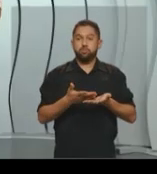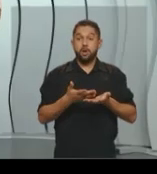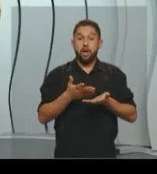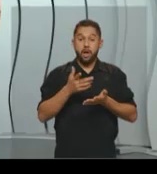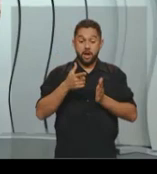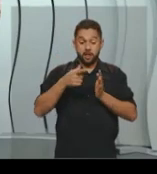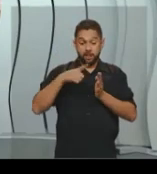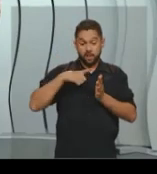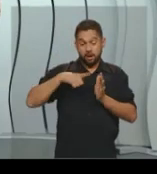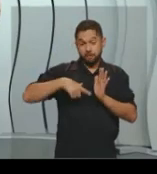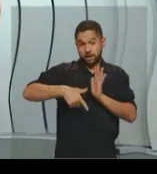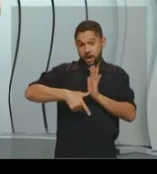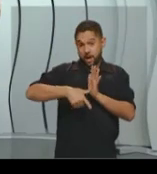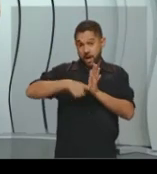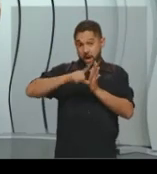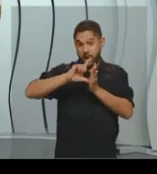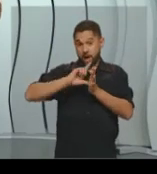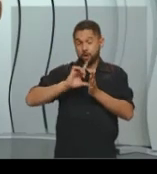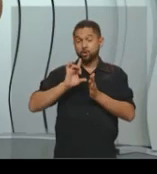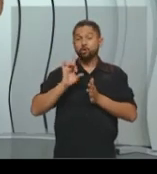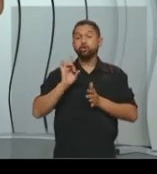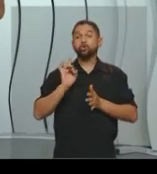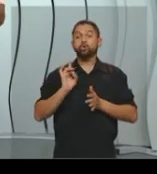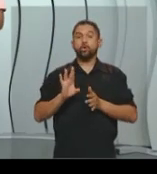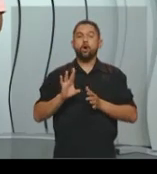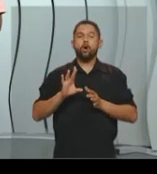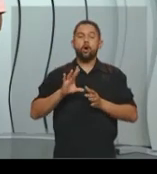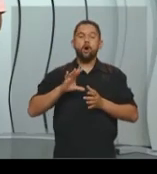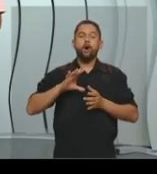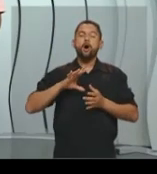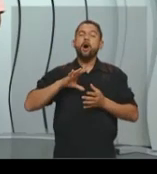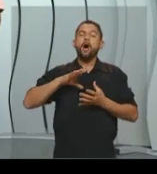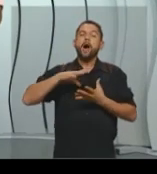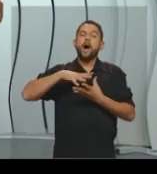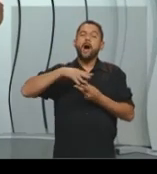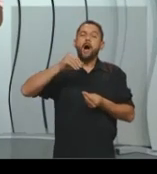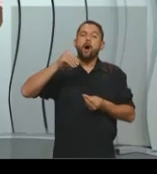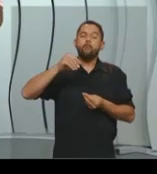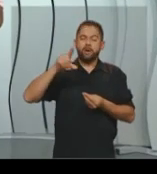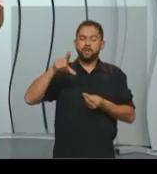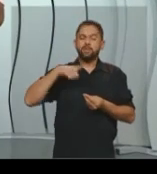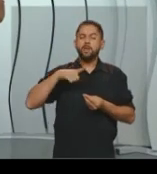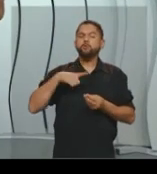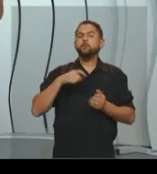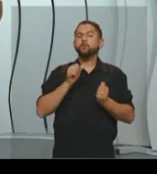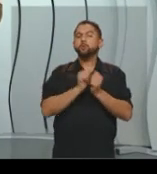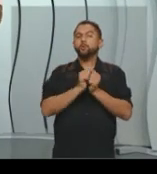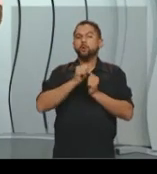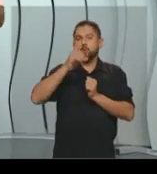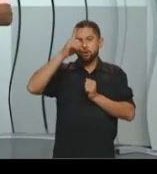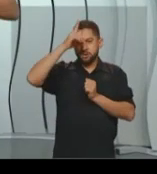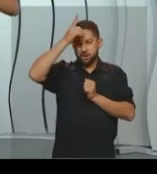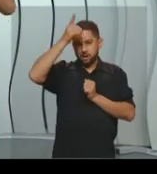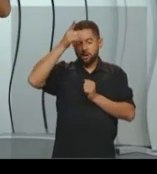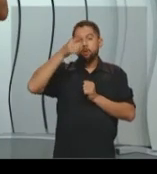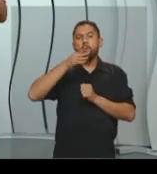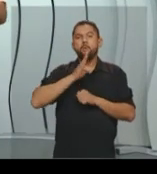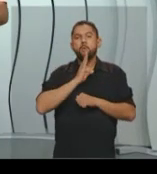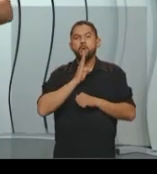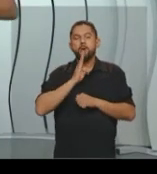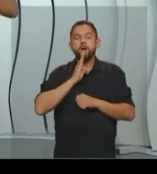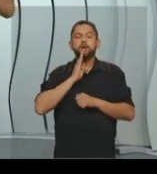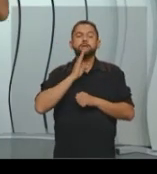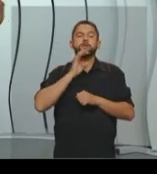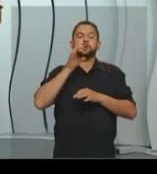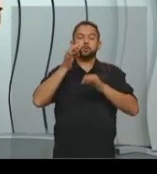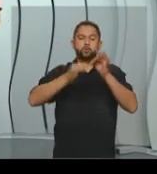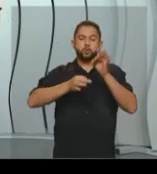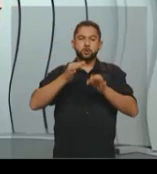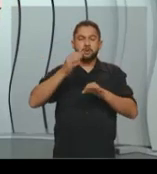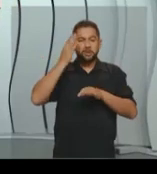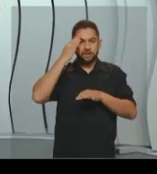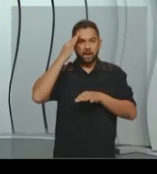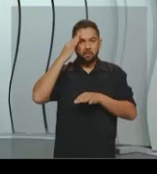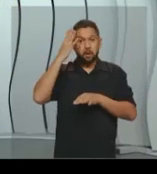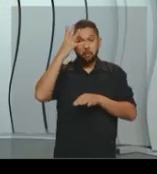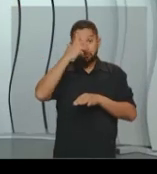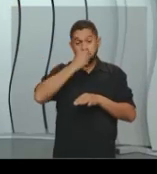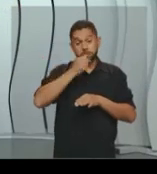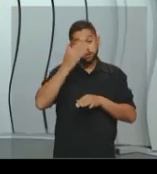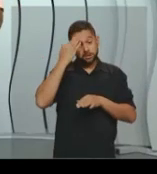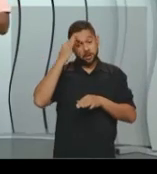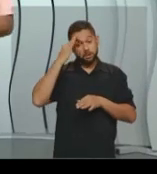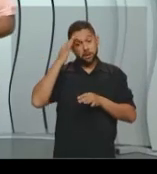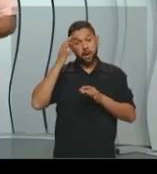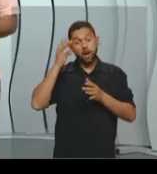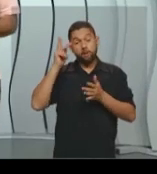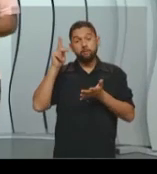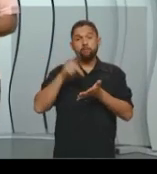e a nossa alma já coabitou o mundo das ideias. Então nossa alma sabe o que é justiça, sabe o que é beleza, sabe o que é verdade.